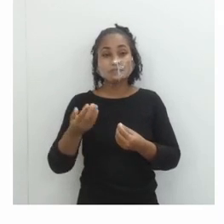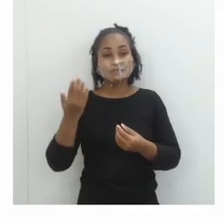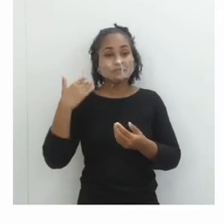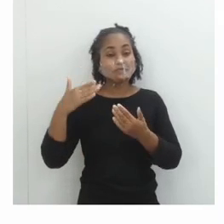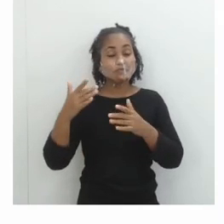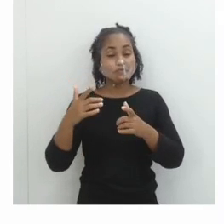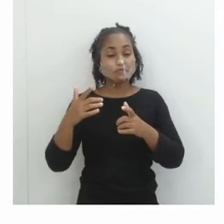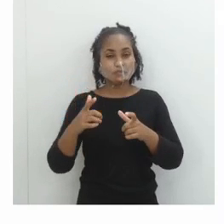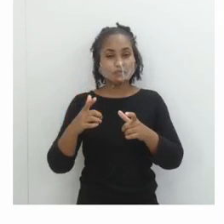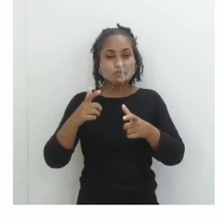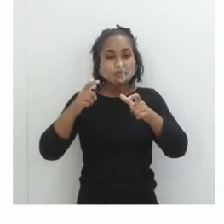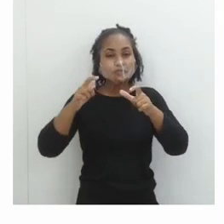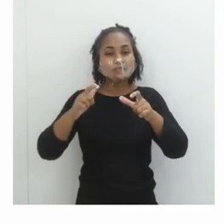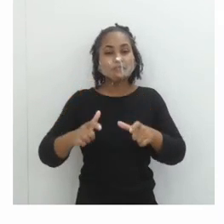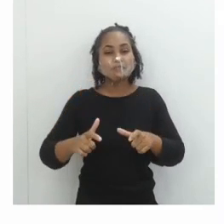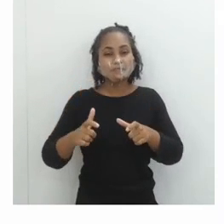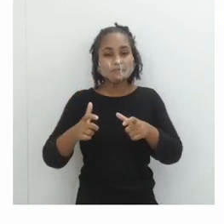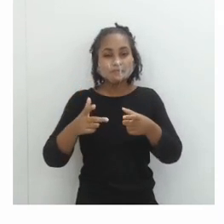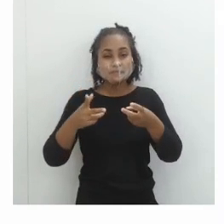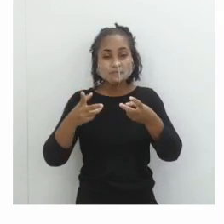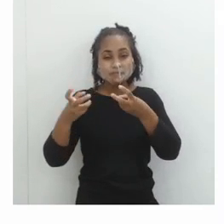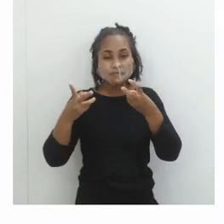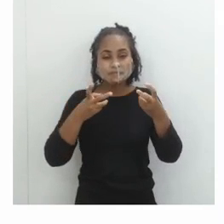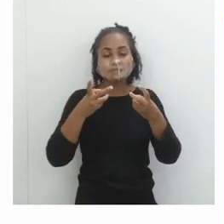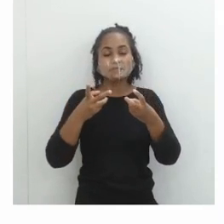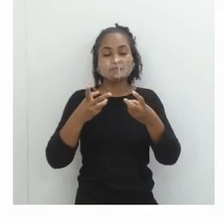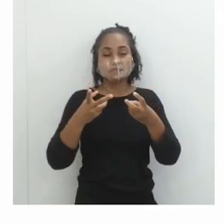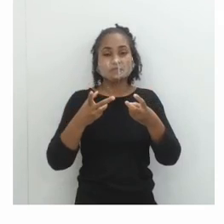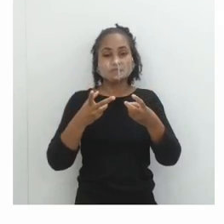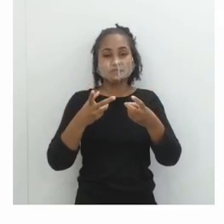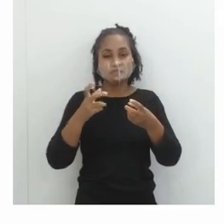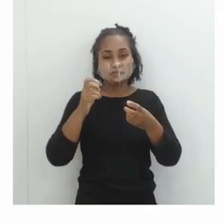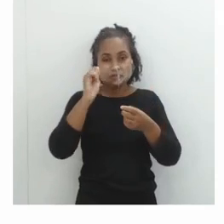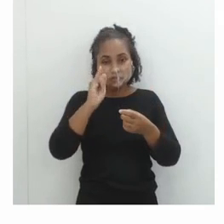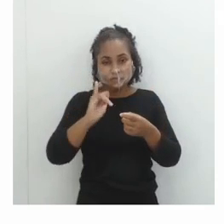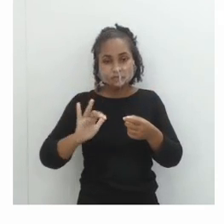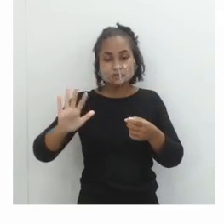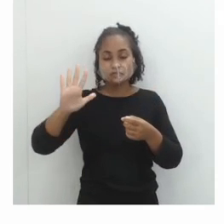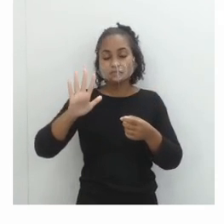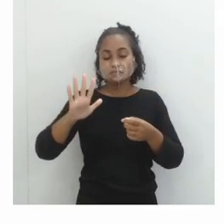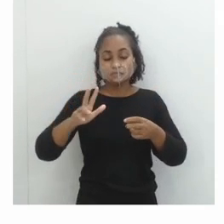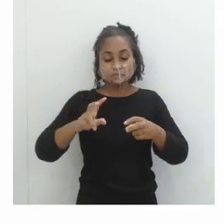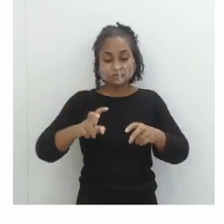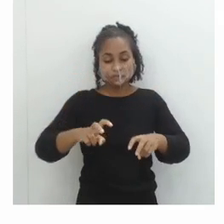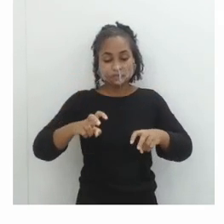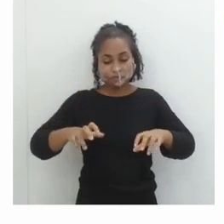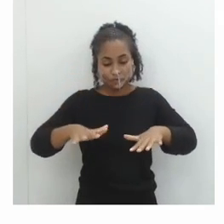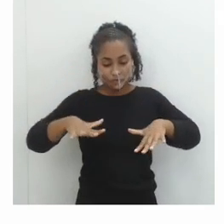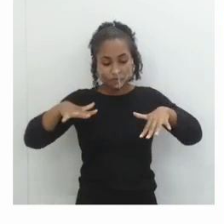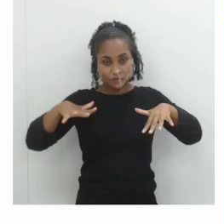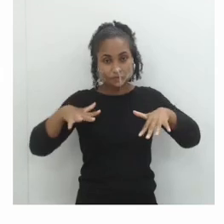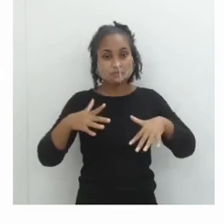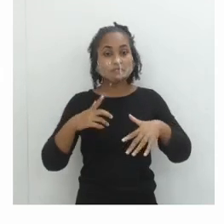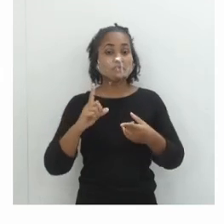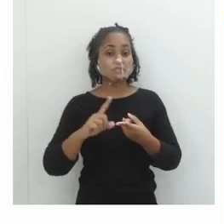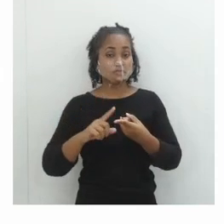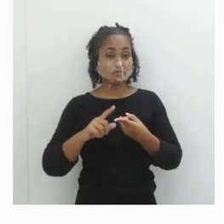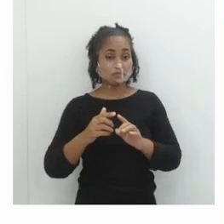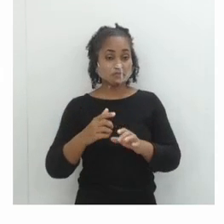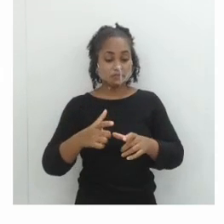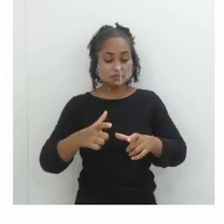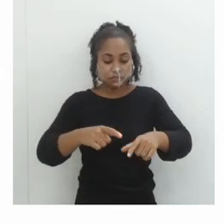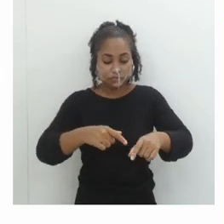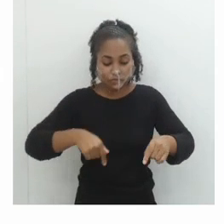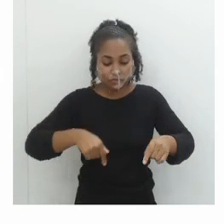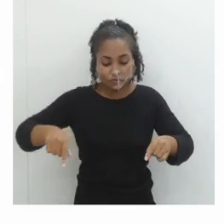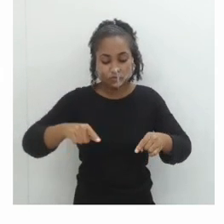esse espaço. A gente está começando a visualizar aí pelas arquibancadas, depois o centro, e por trás já